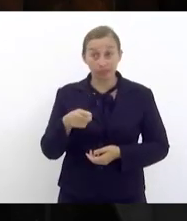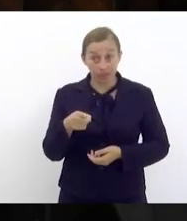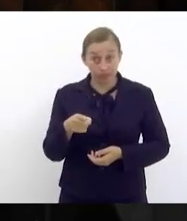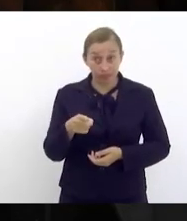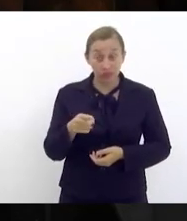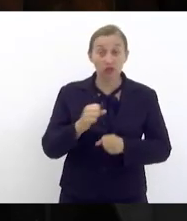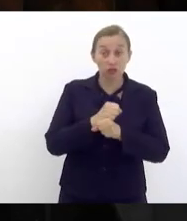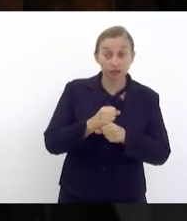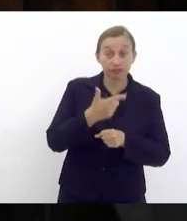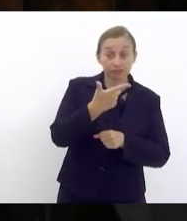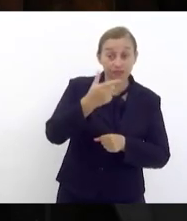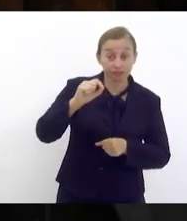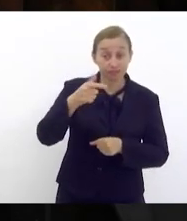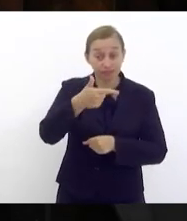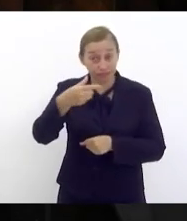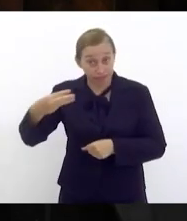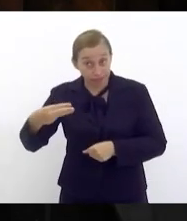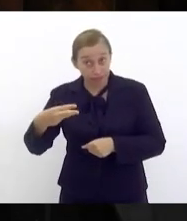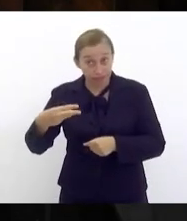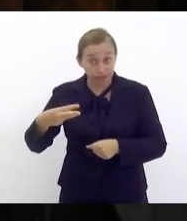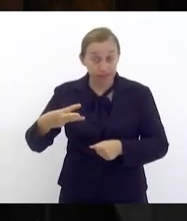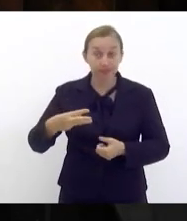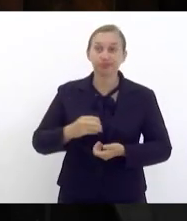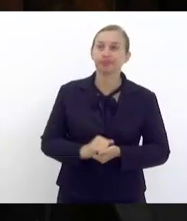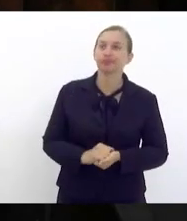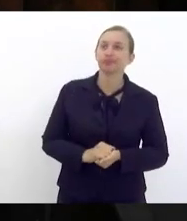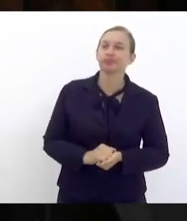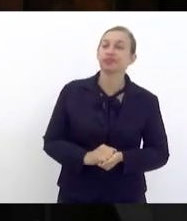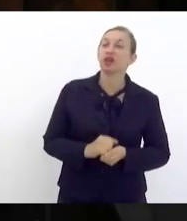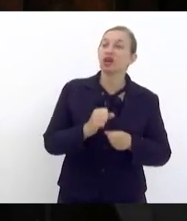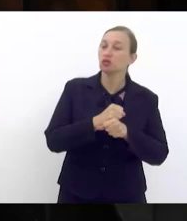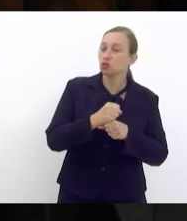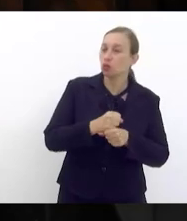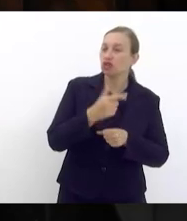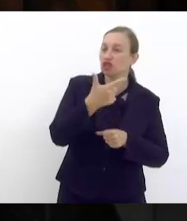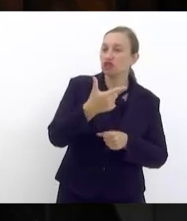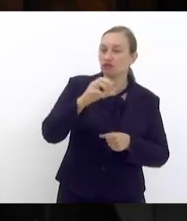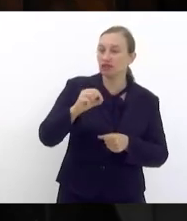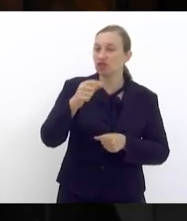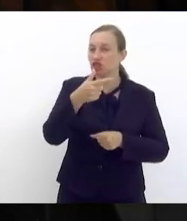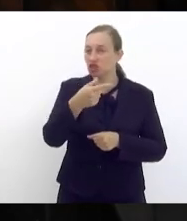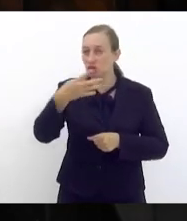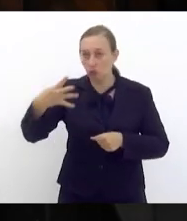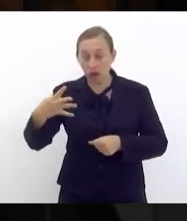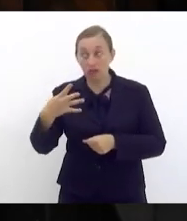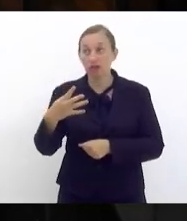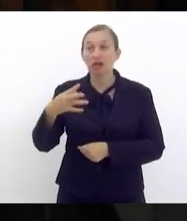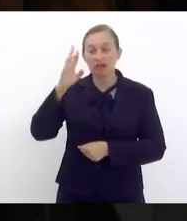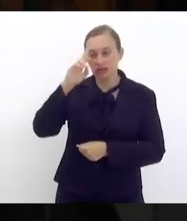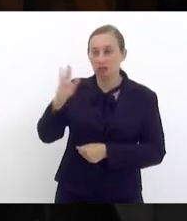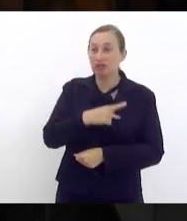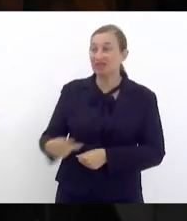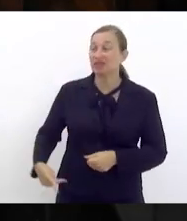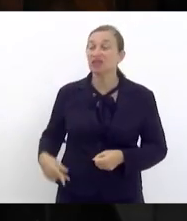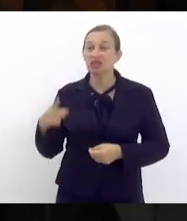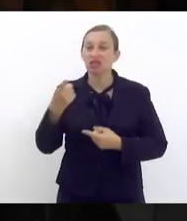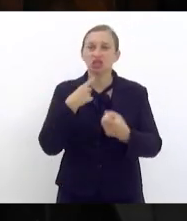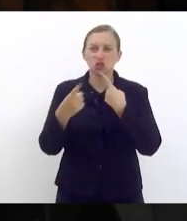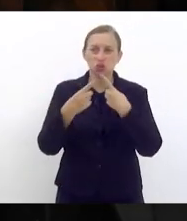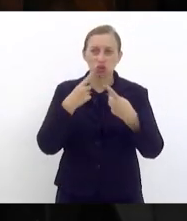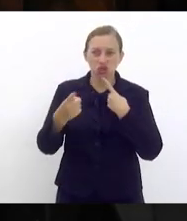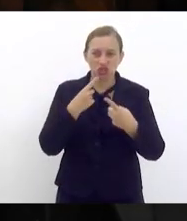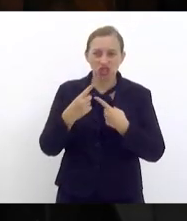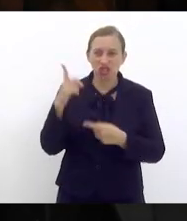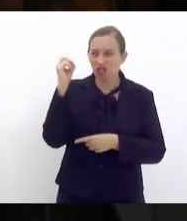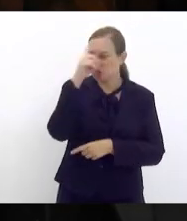de 23. A receita de 24, senhor presidente, É difícil discutir LDO